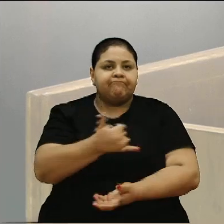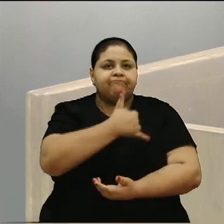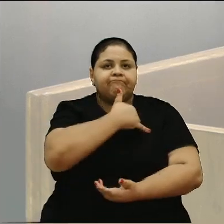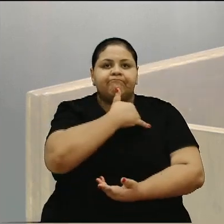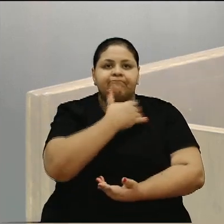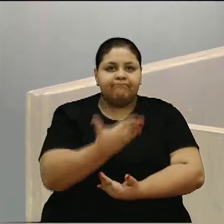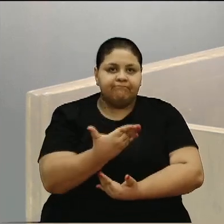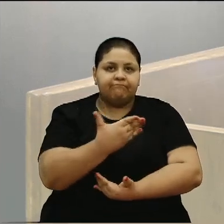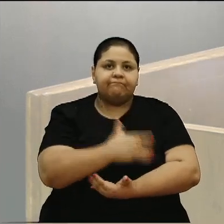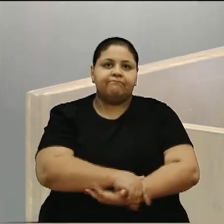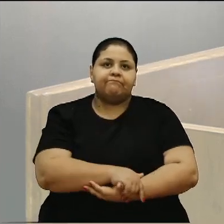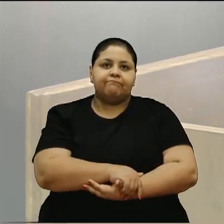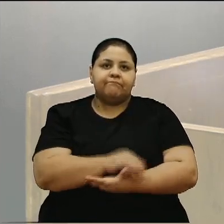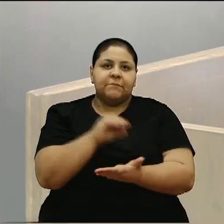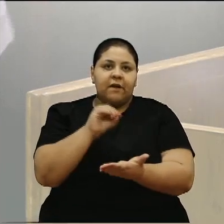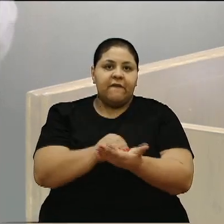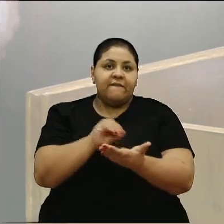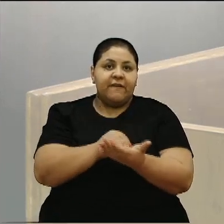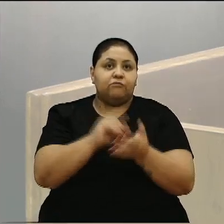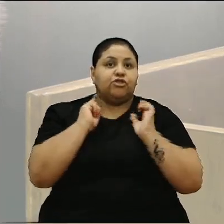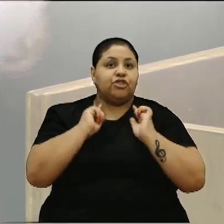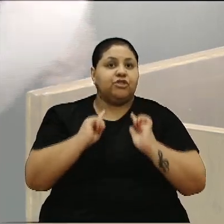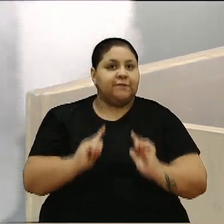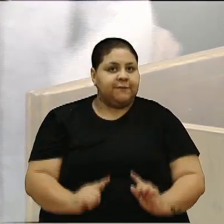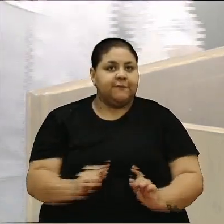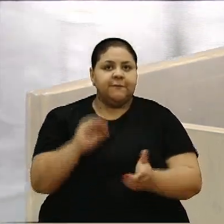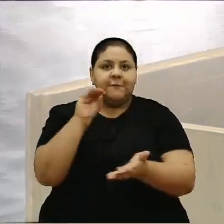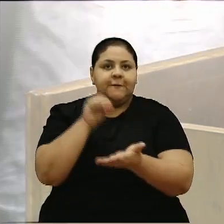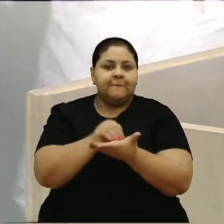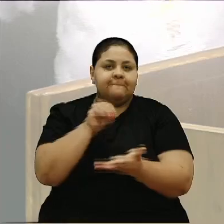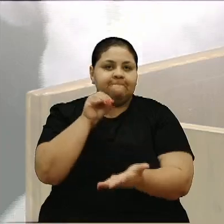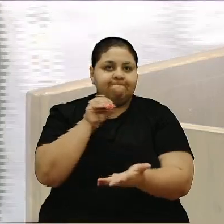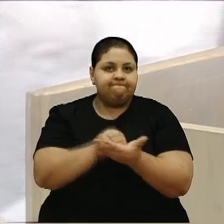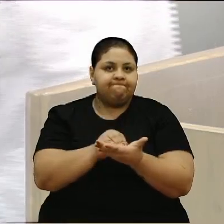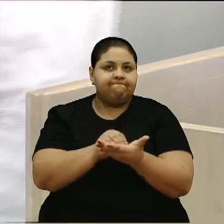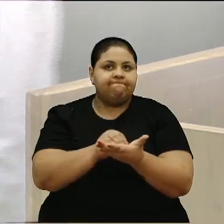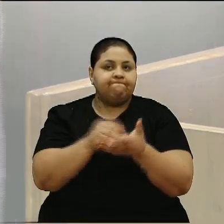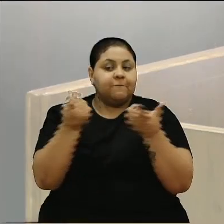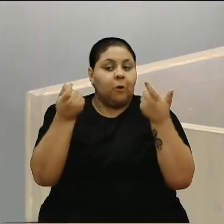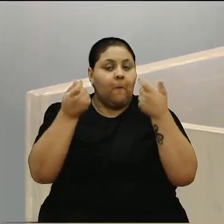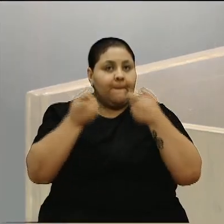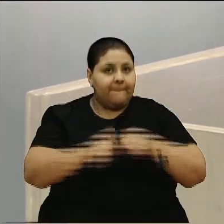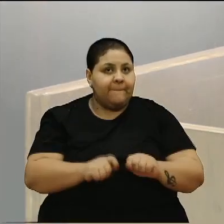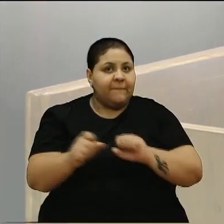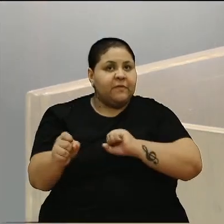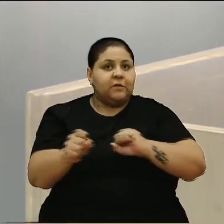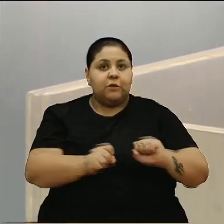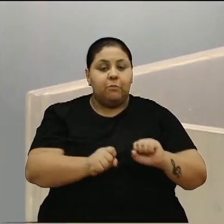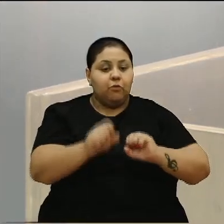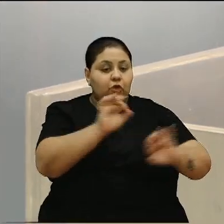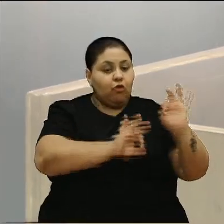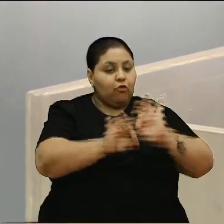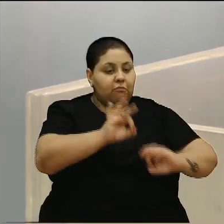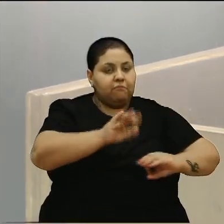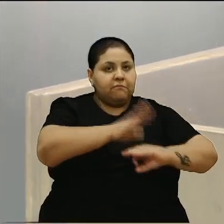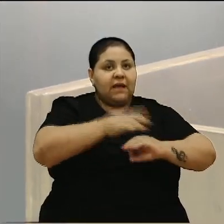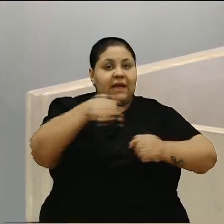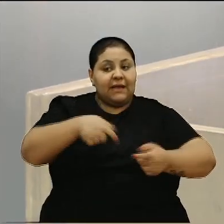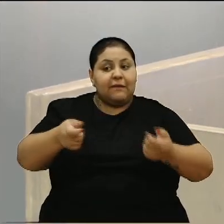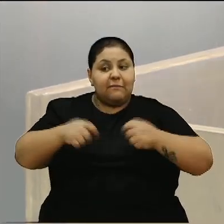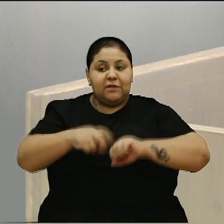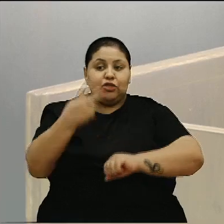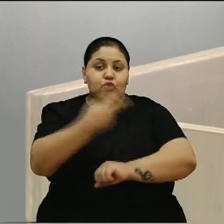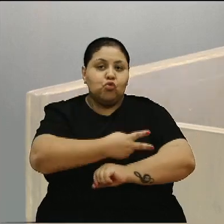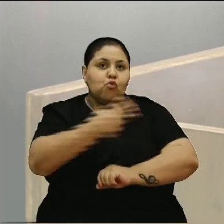infelizmente, é falta de gestão, é falta de competência, de poder organizar, mas aqui precisa de 2,